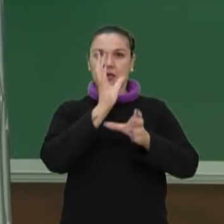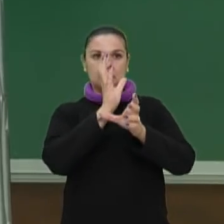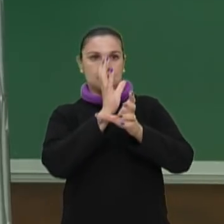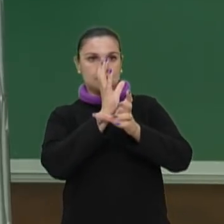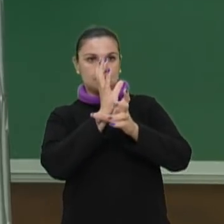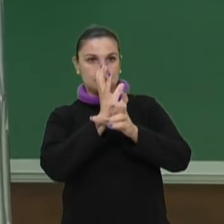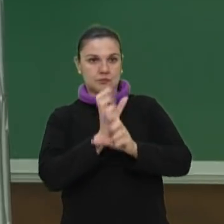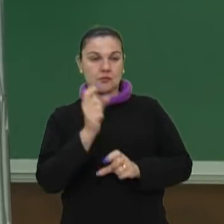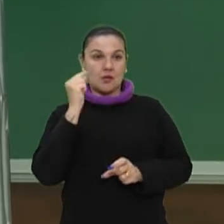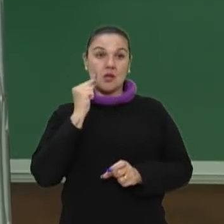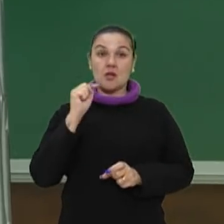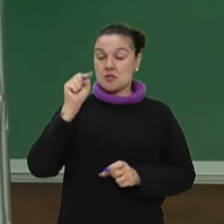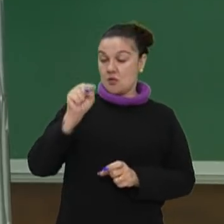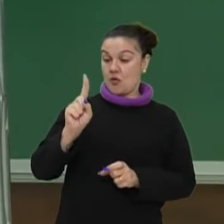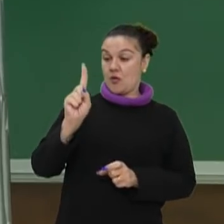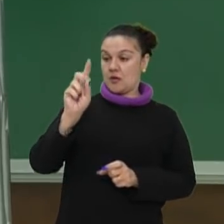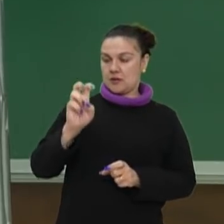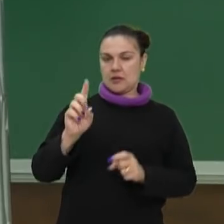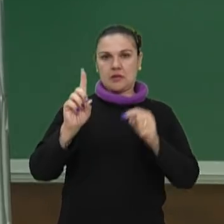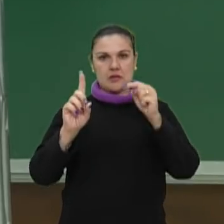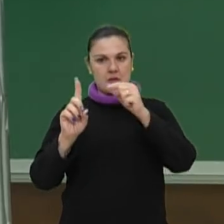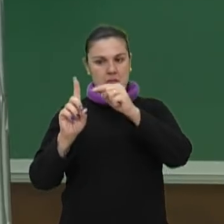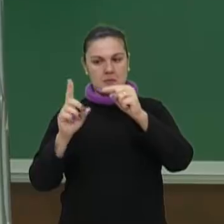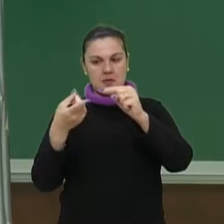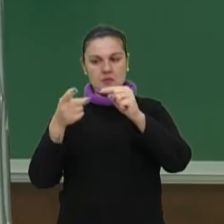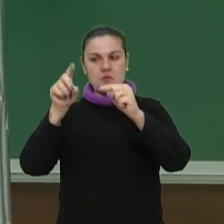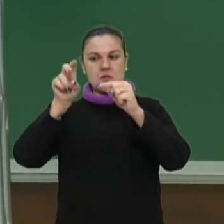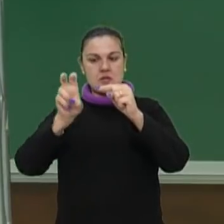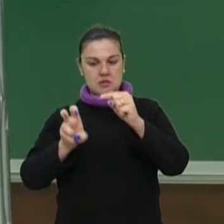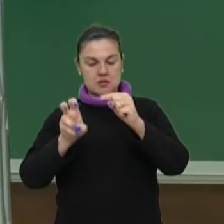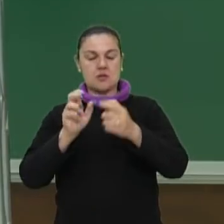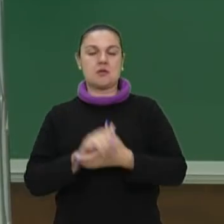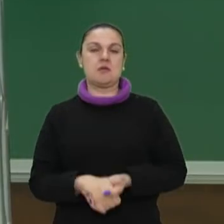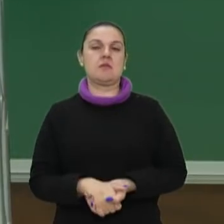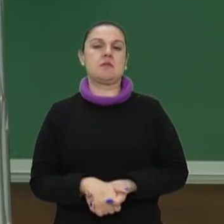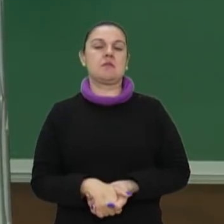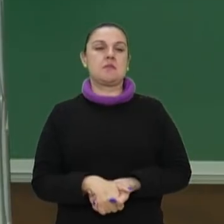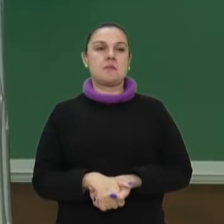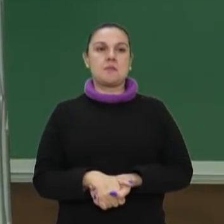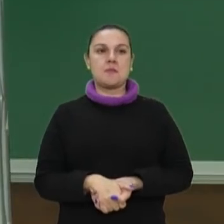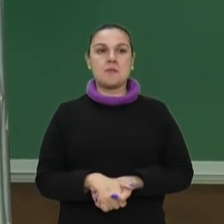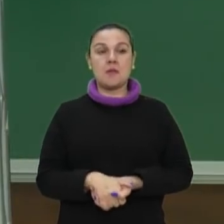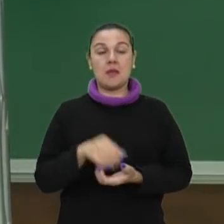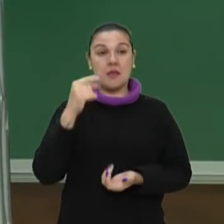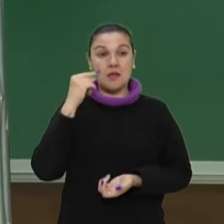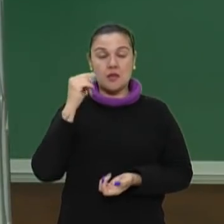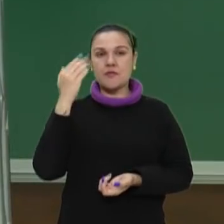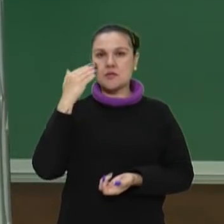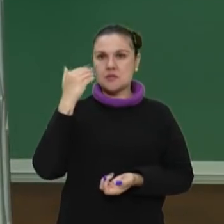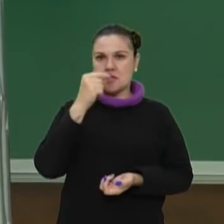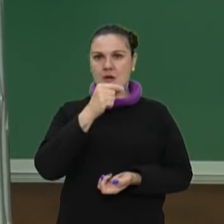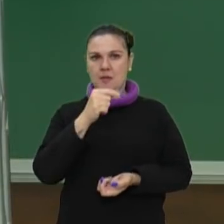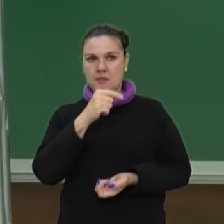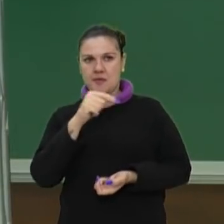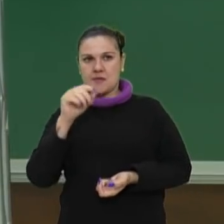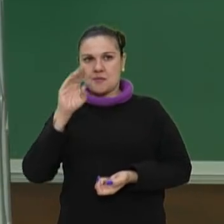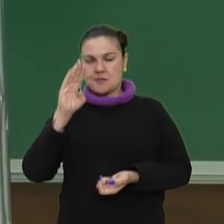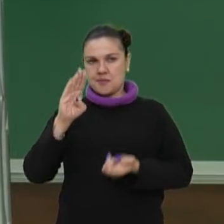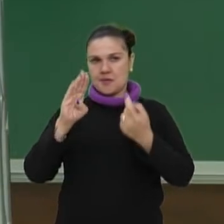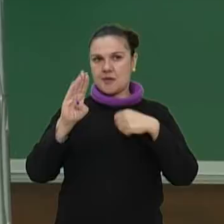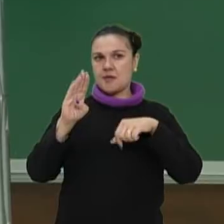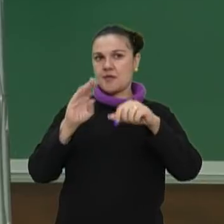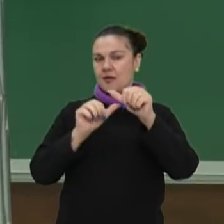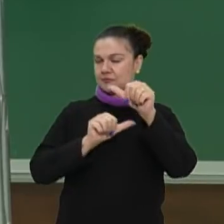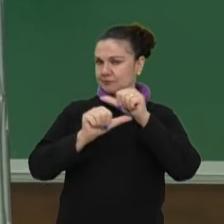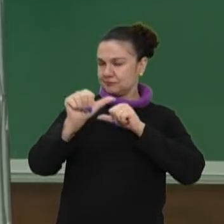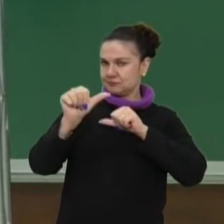mais x2 é 15, então o menos b vai ser 15. E você sabendo que o menos b vai ser 15, você descobre o valor de